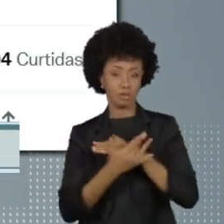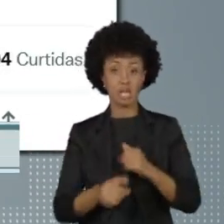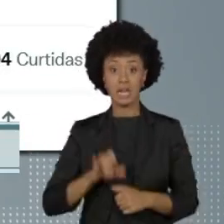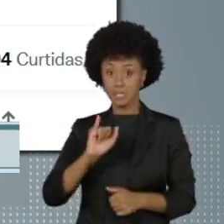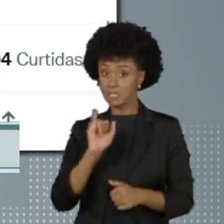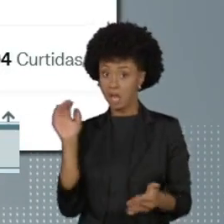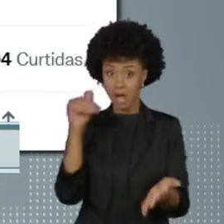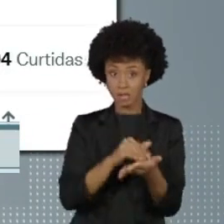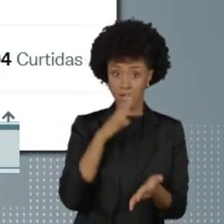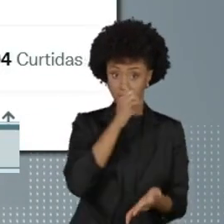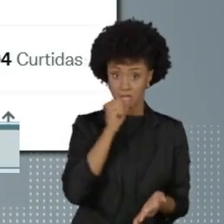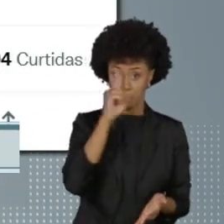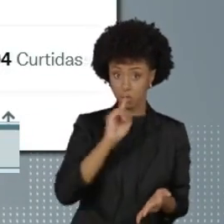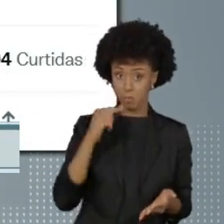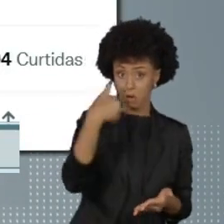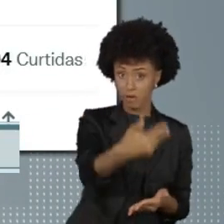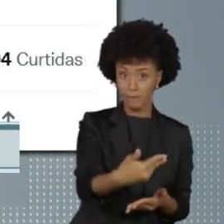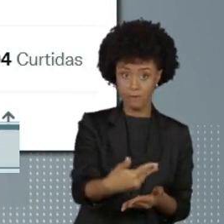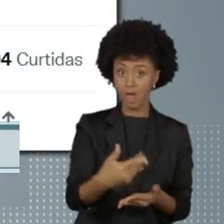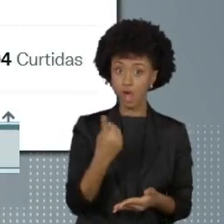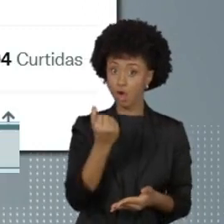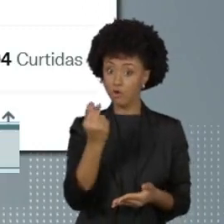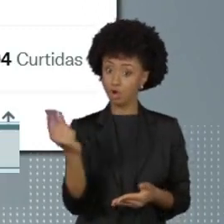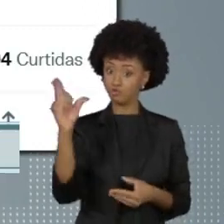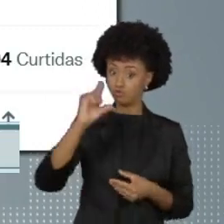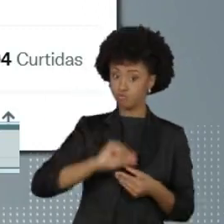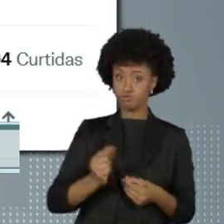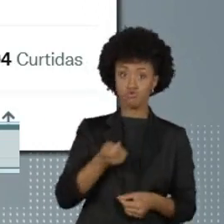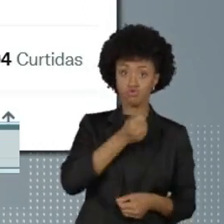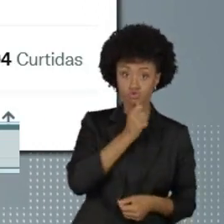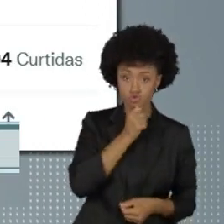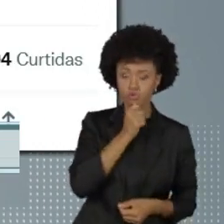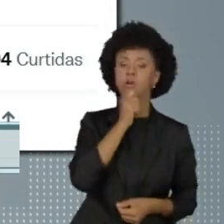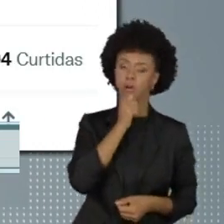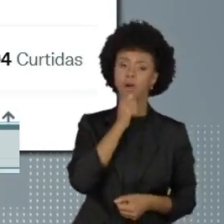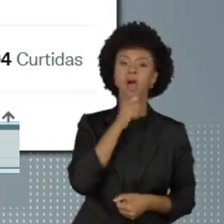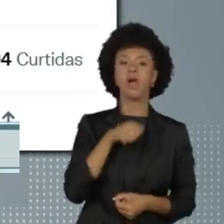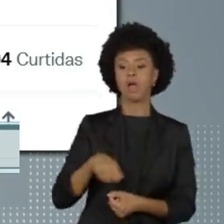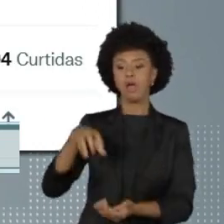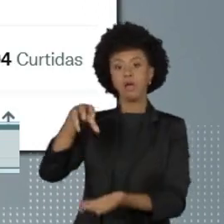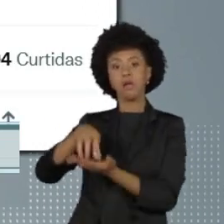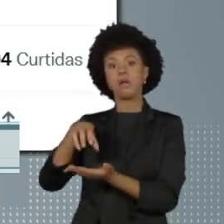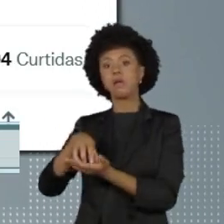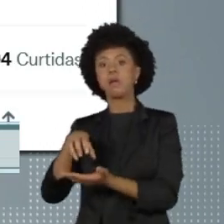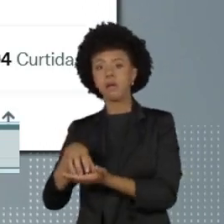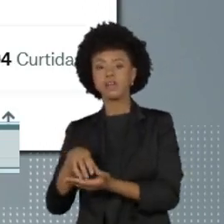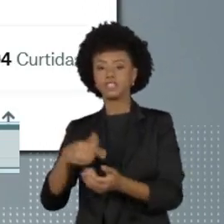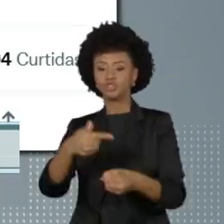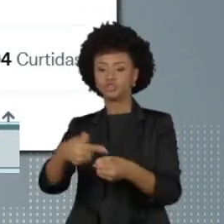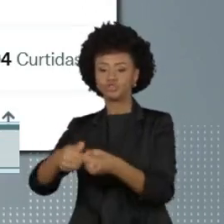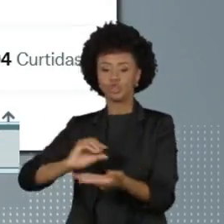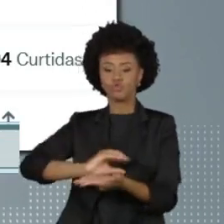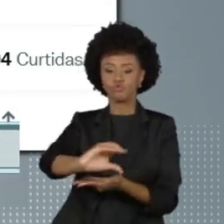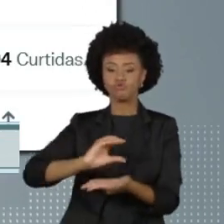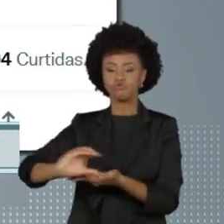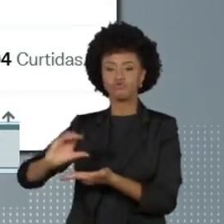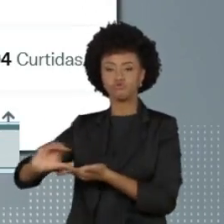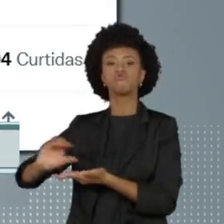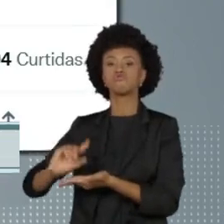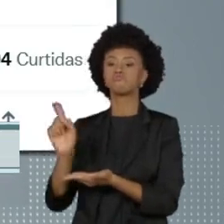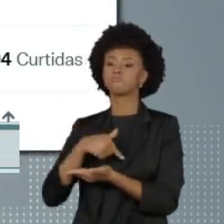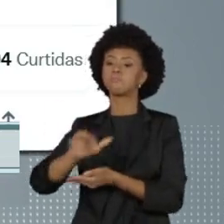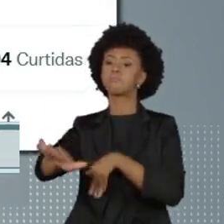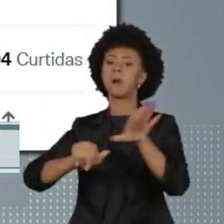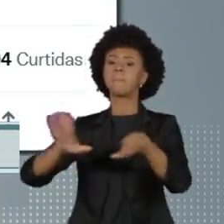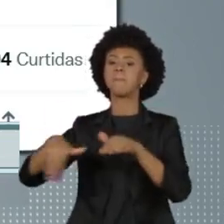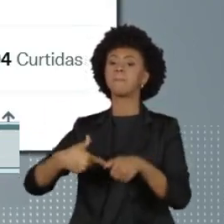da semana os preços não retornarem ao patamar anterior as entidades do setor de distribuição de combustíveis serão convocadas